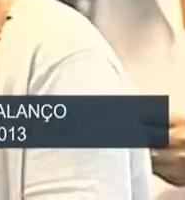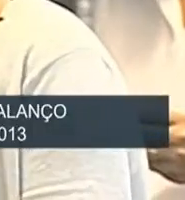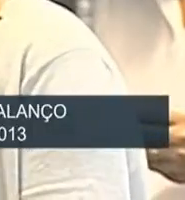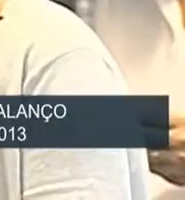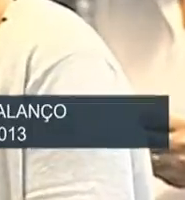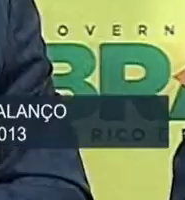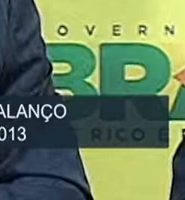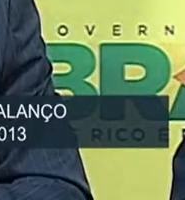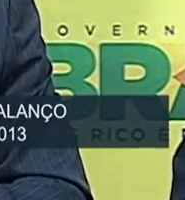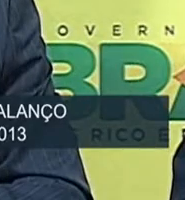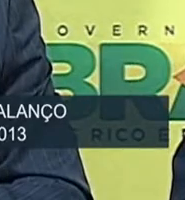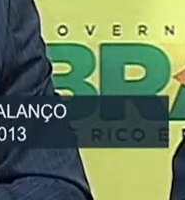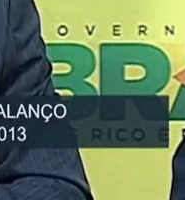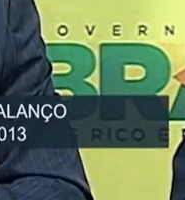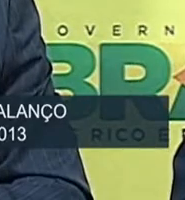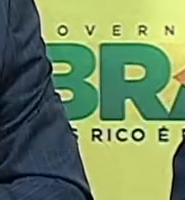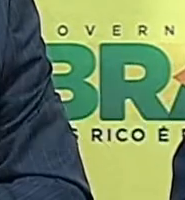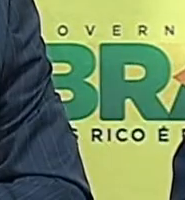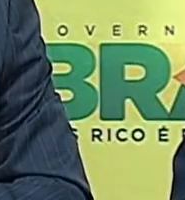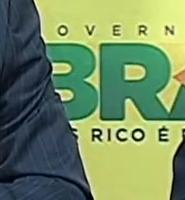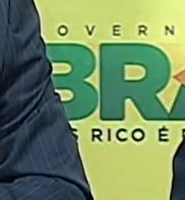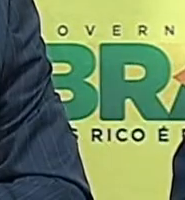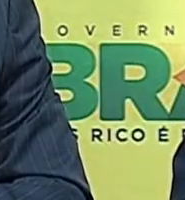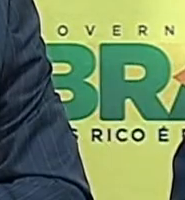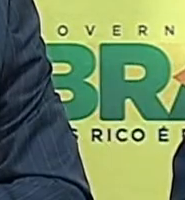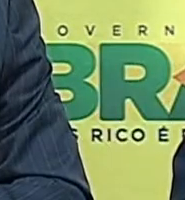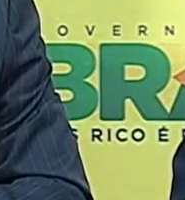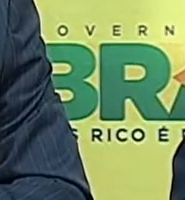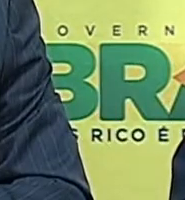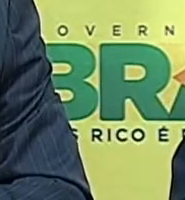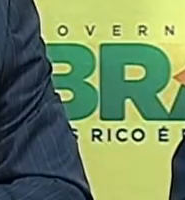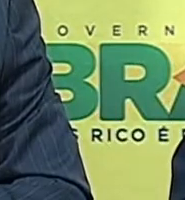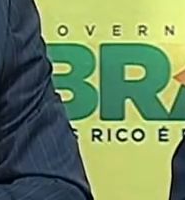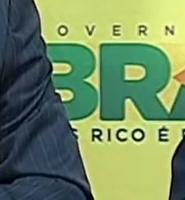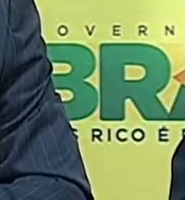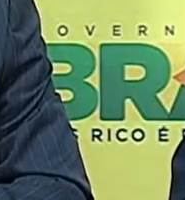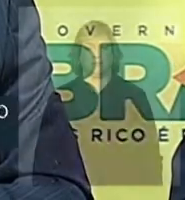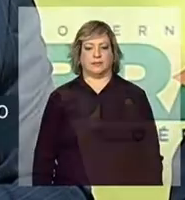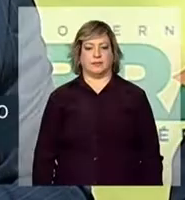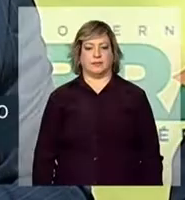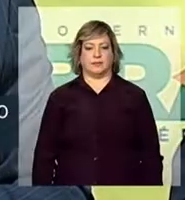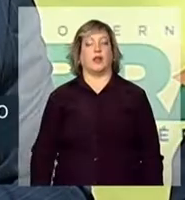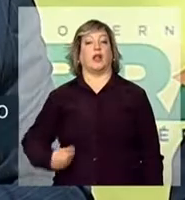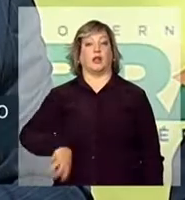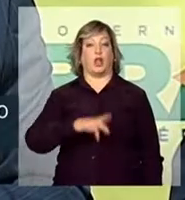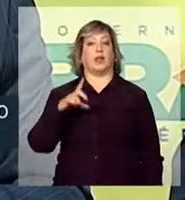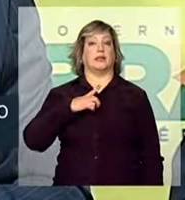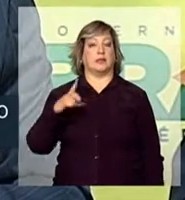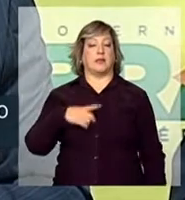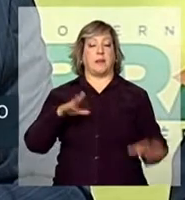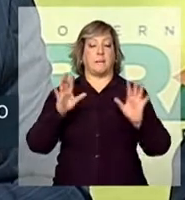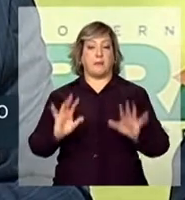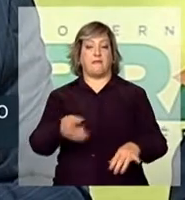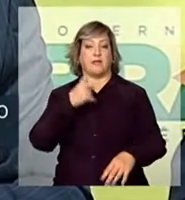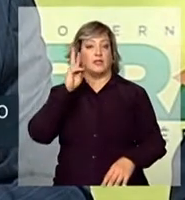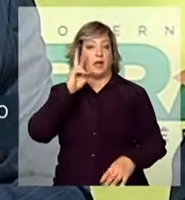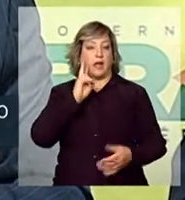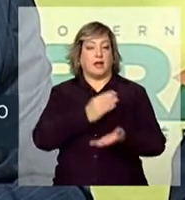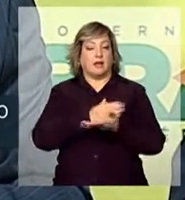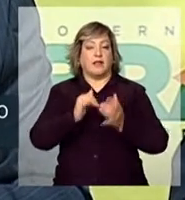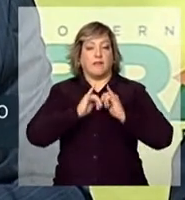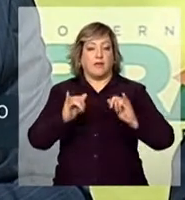e nós temos mais para o final do ano vamos falar mais para frente a hora que a gente viu dado confirmado para não criar